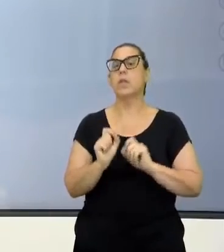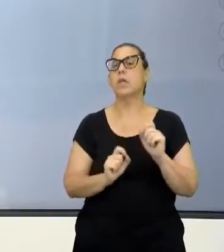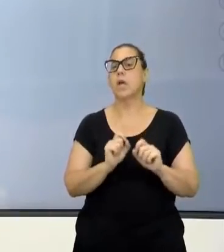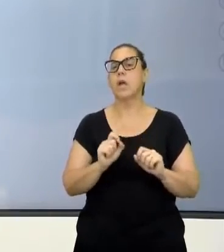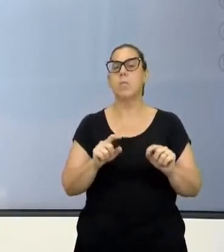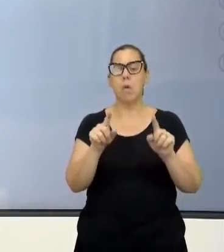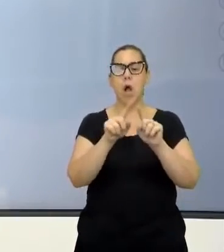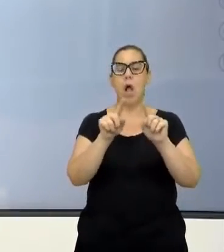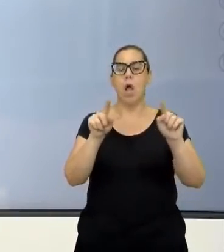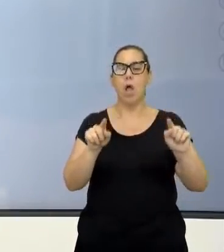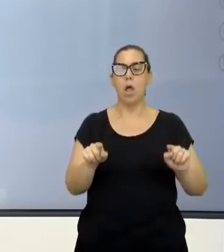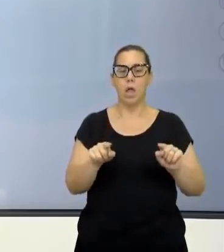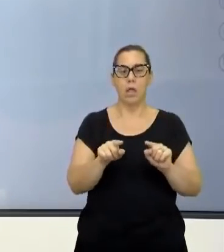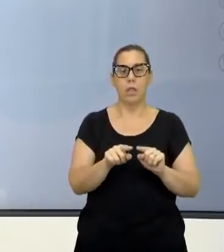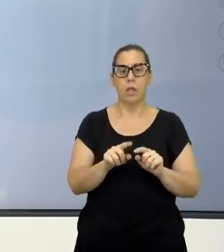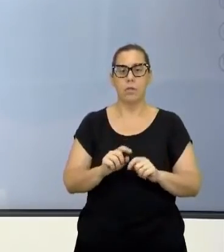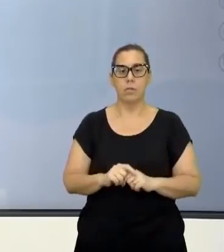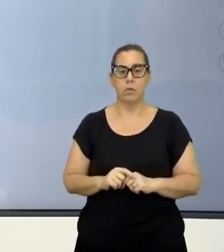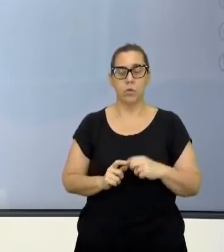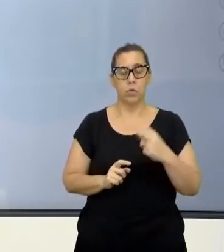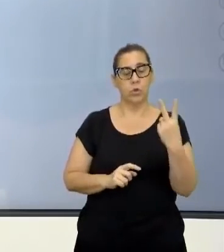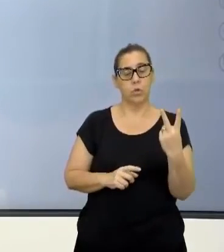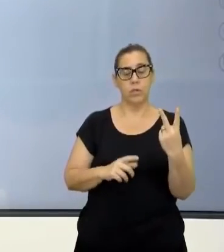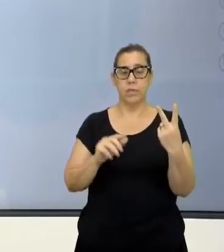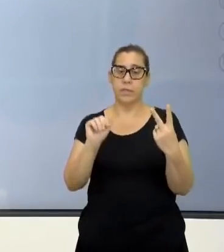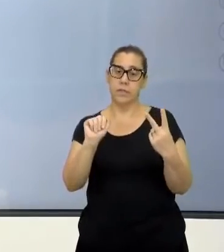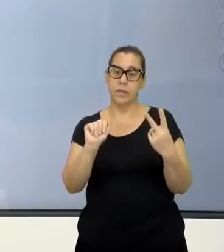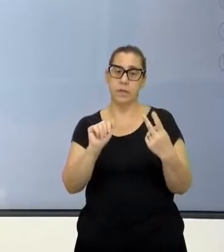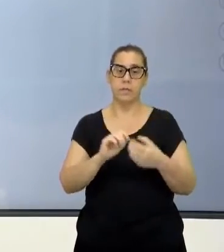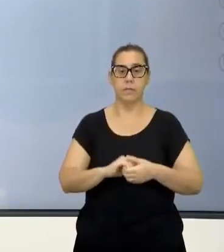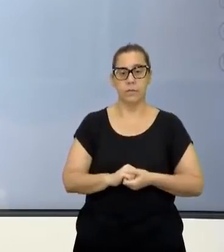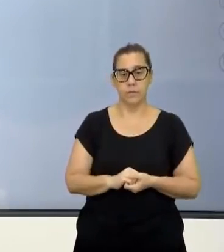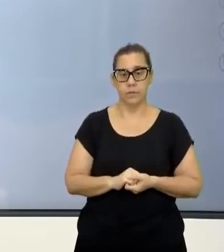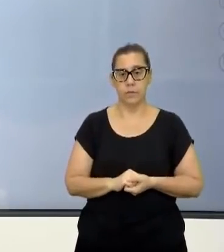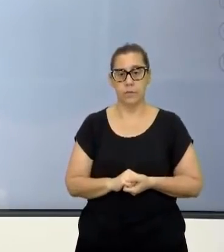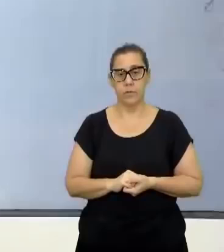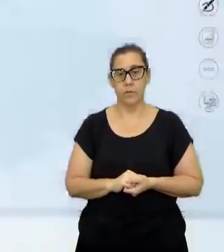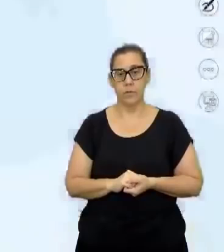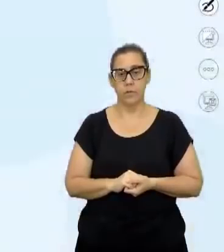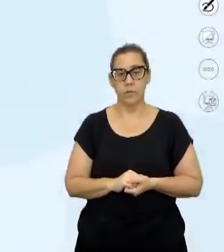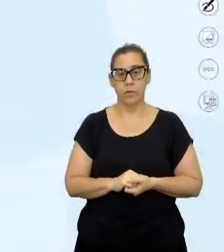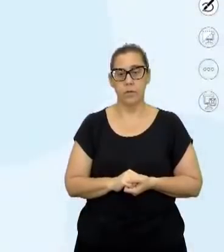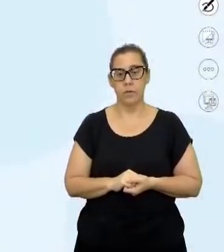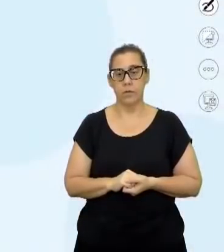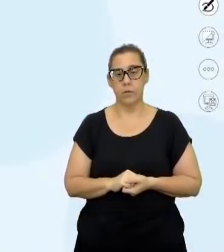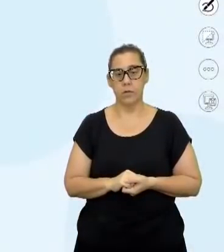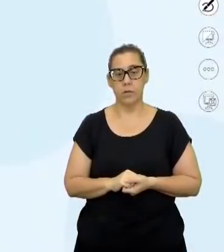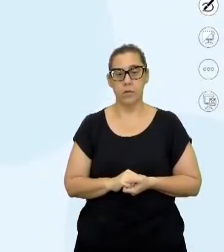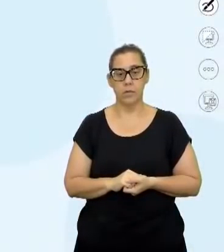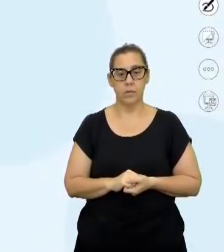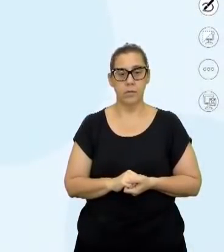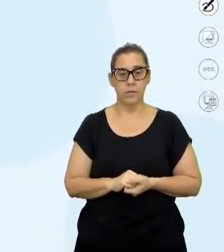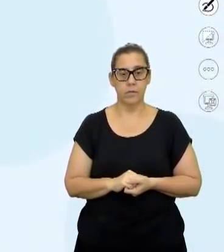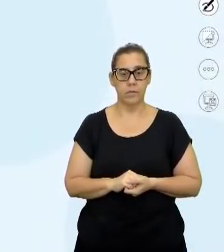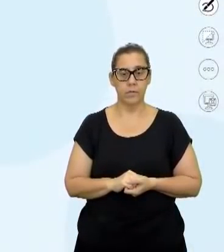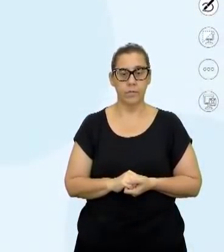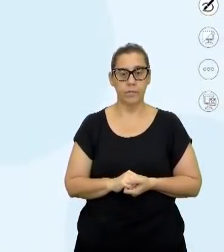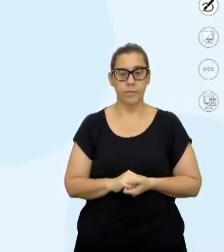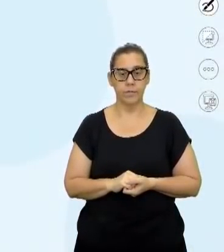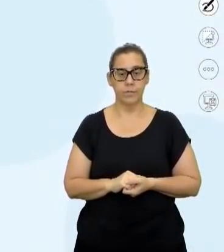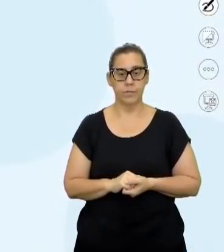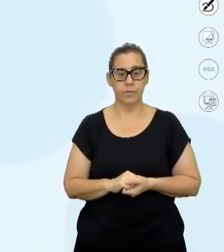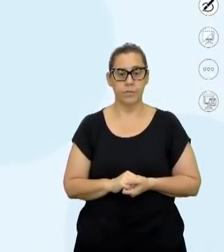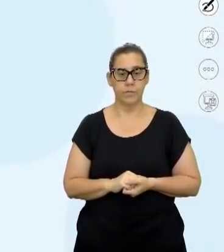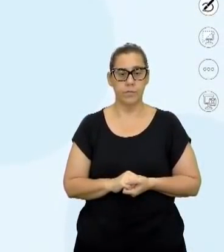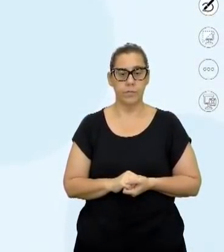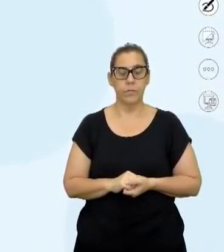meu retângulo? Tem que ser 2 e A. Um lado vale A e o outro vale 2. Só que são 2 deles, tá certo? Então, 2 e